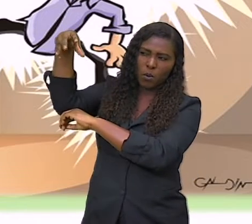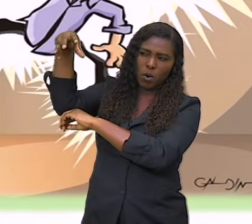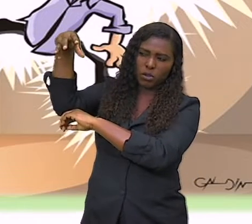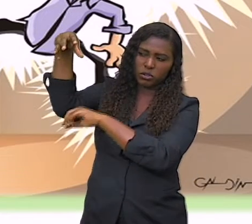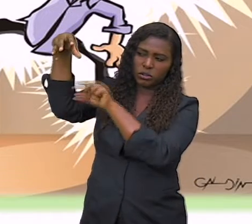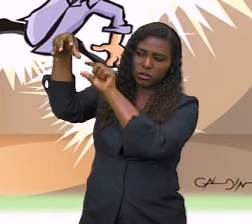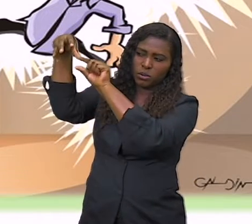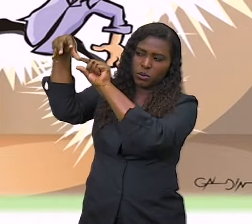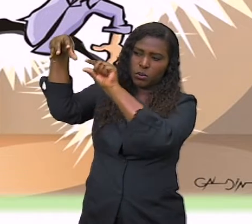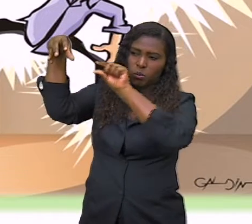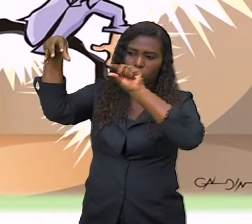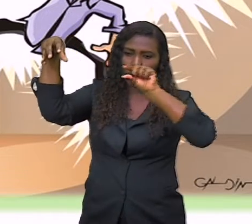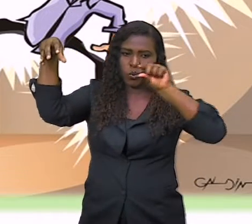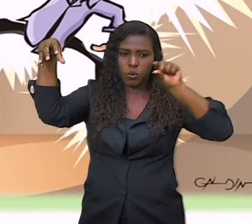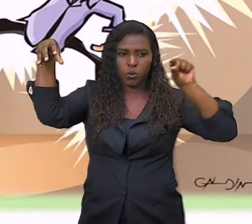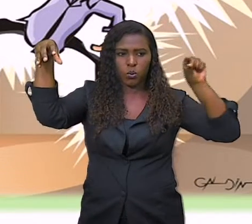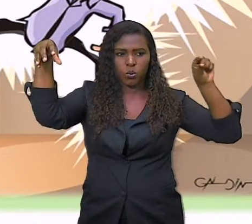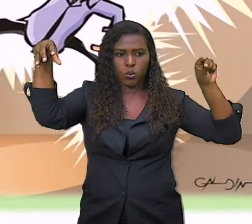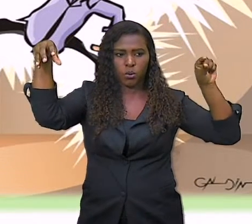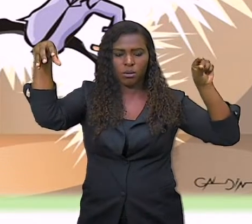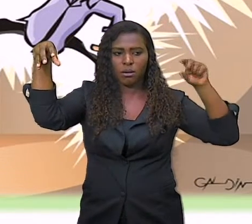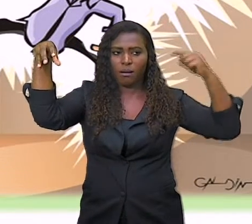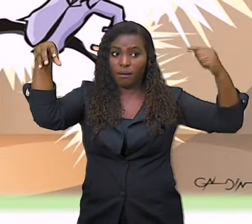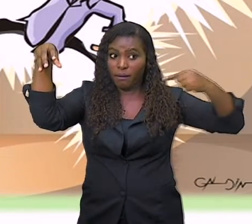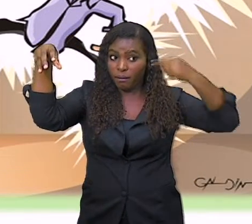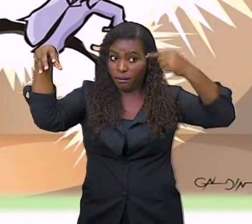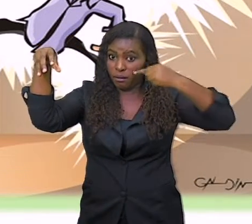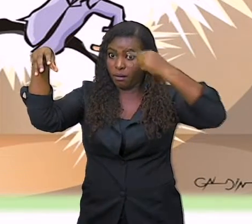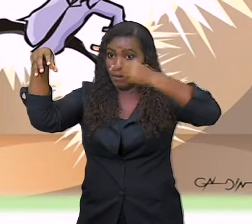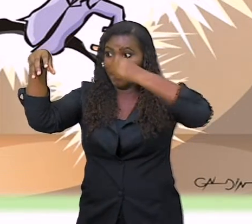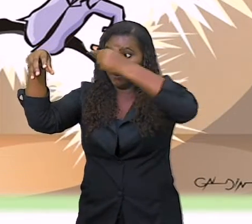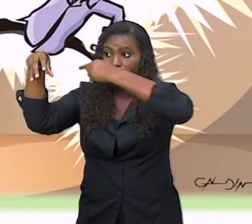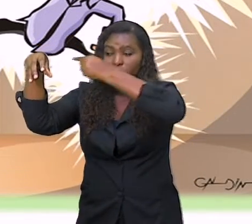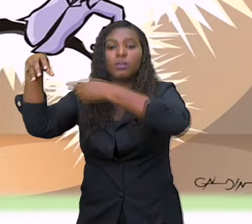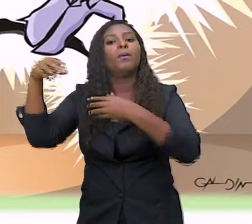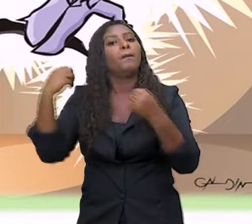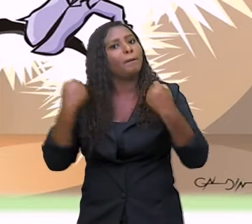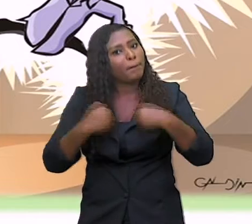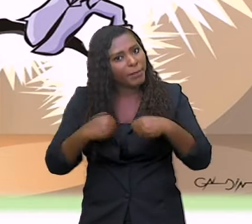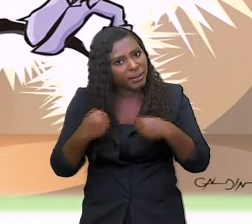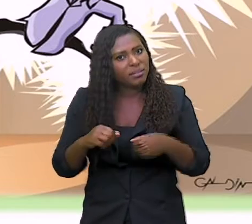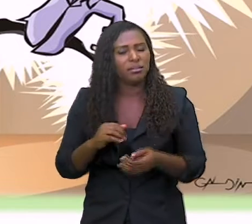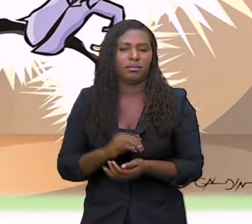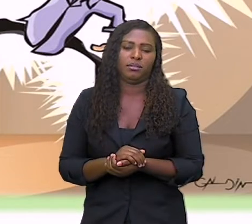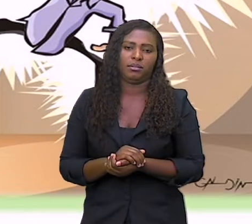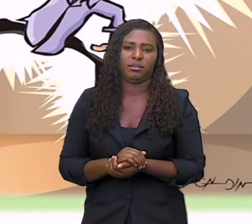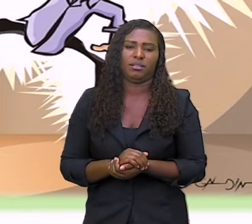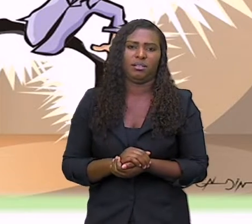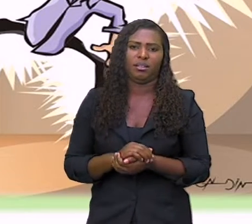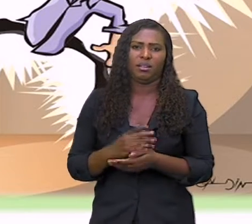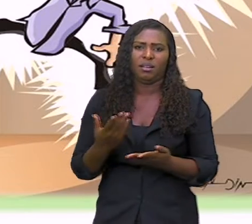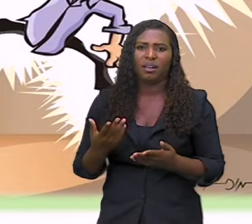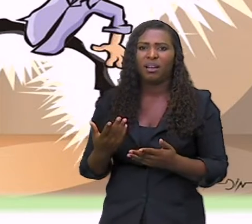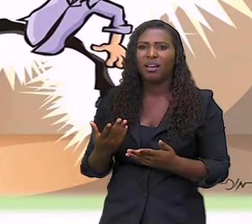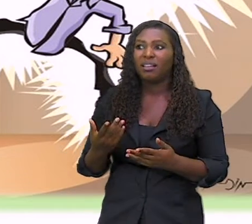muitos os perigos com alta tensão, com alto poder para